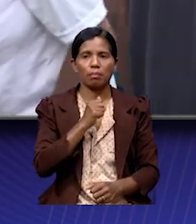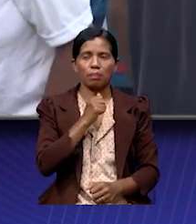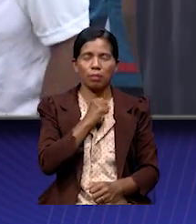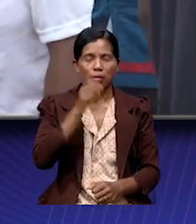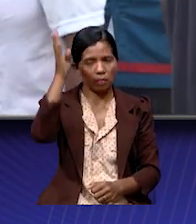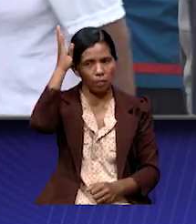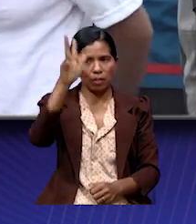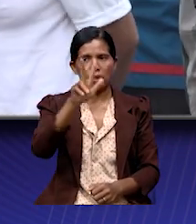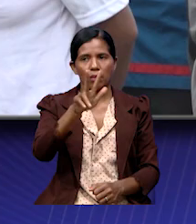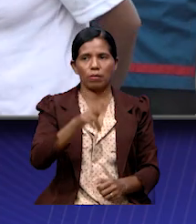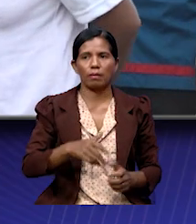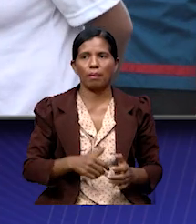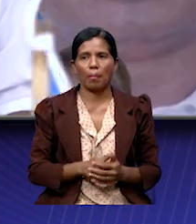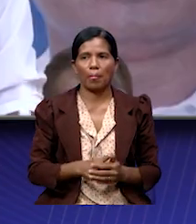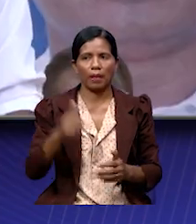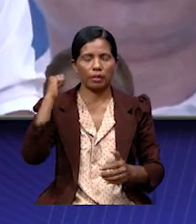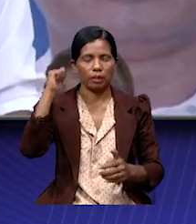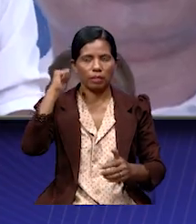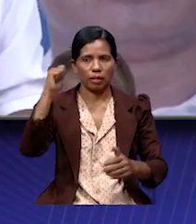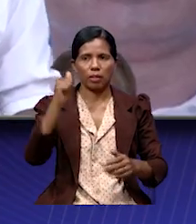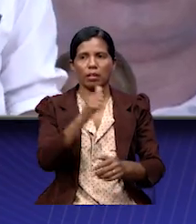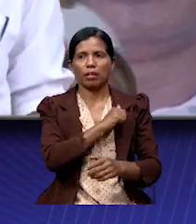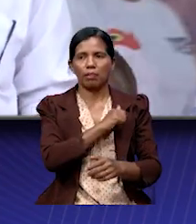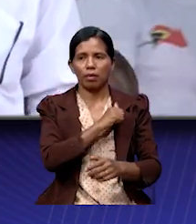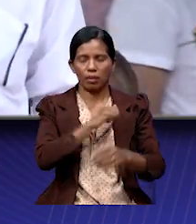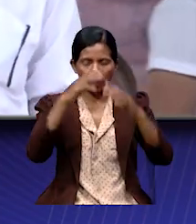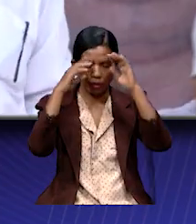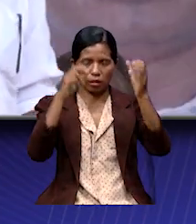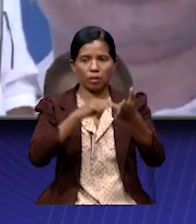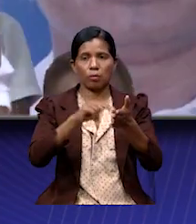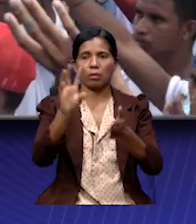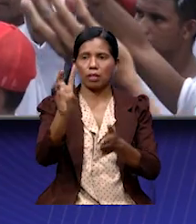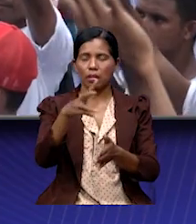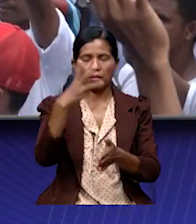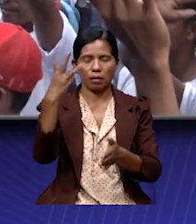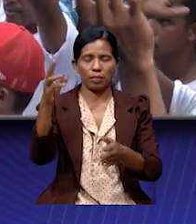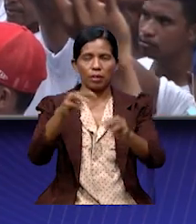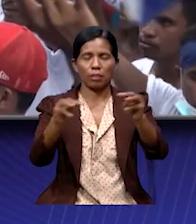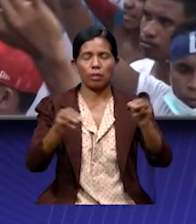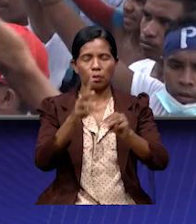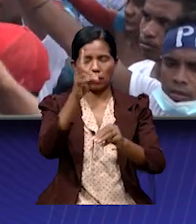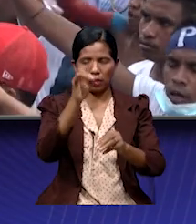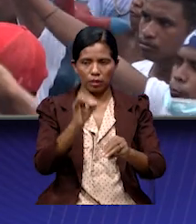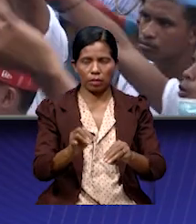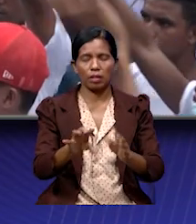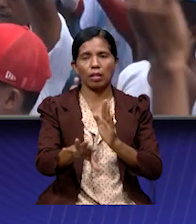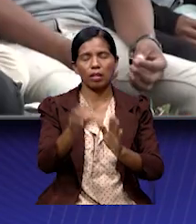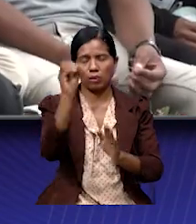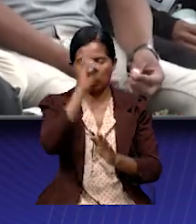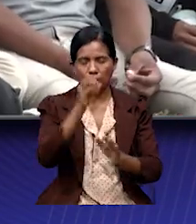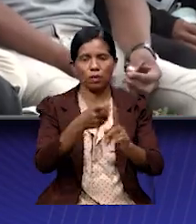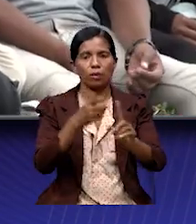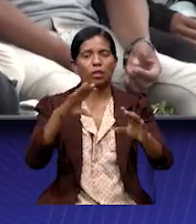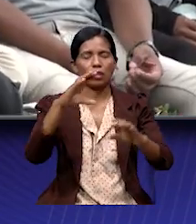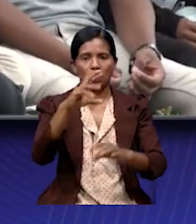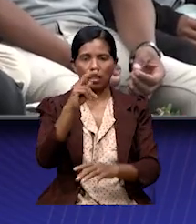Atividade campanha candidato presidente república ho número sorteio sanulo resinen ia município dili, reta na observação hoje